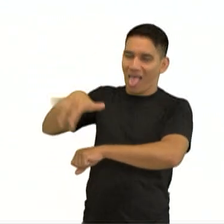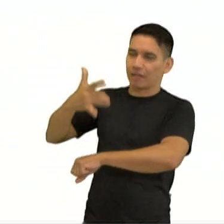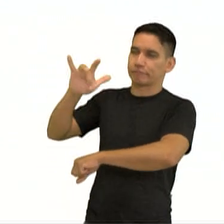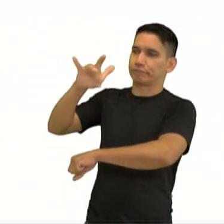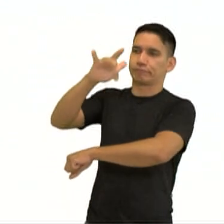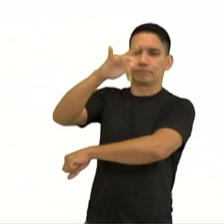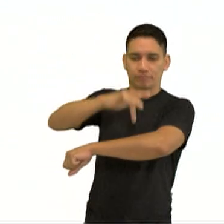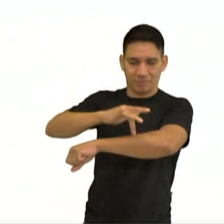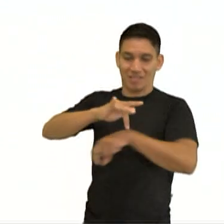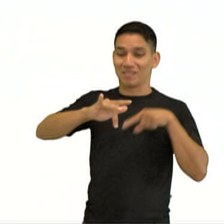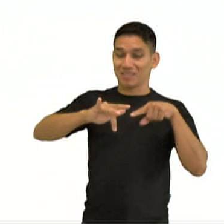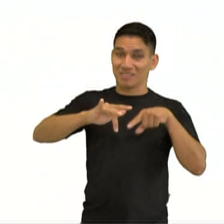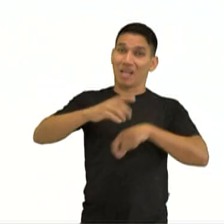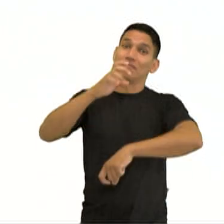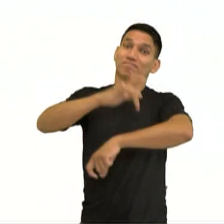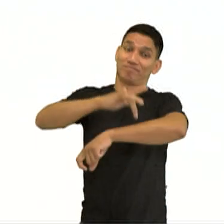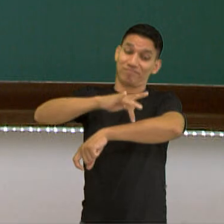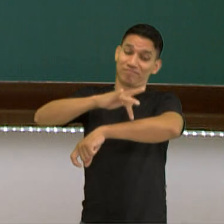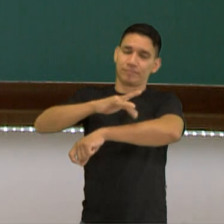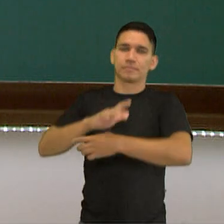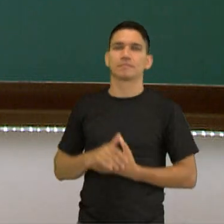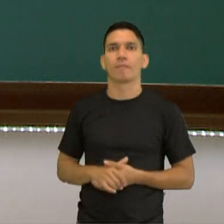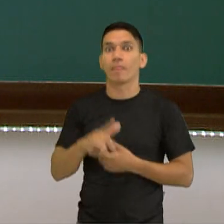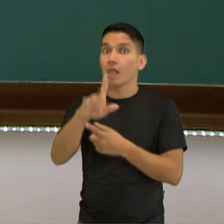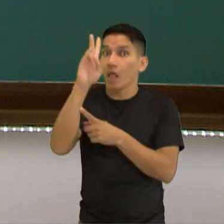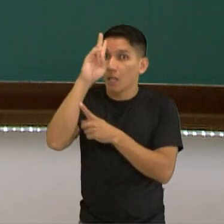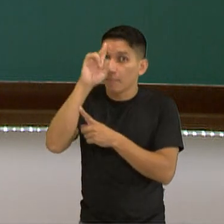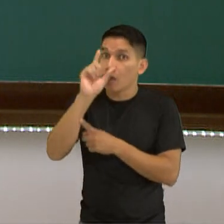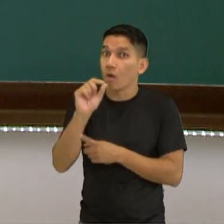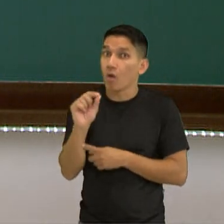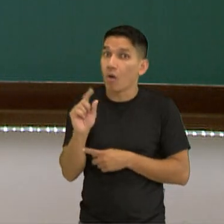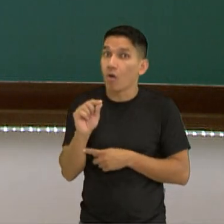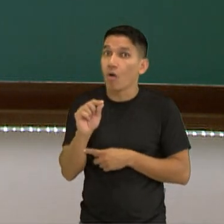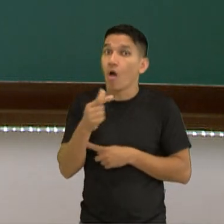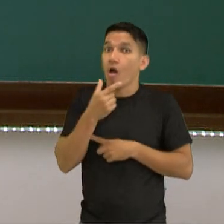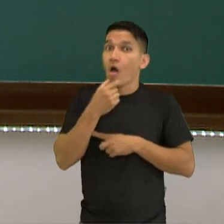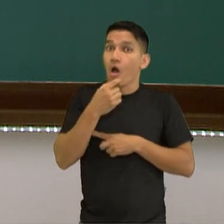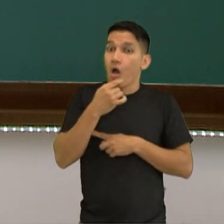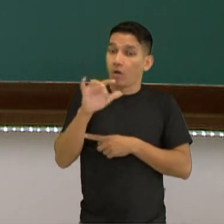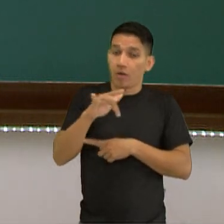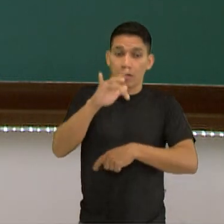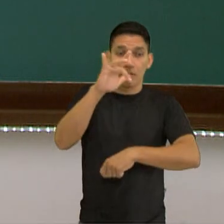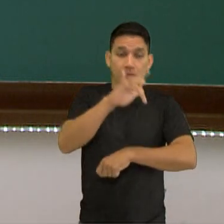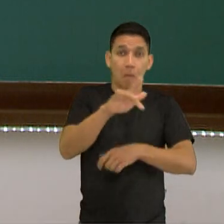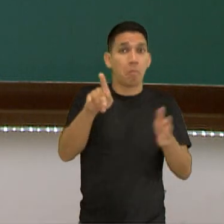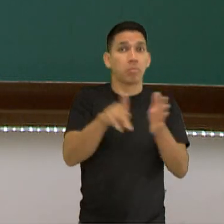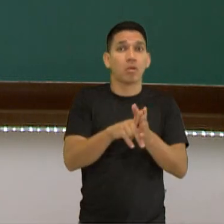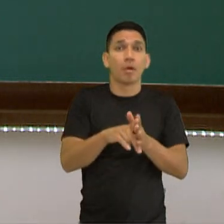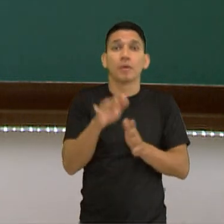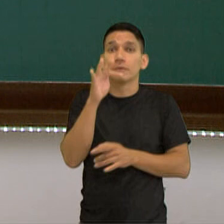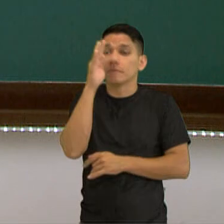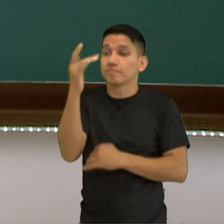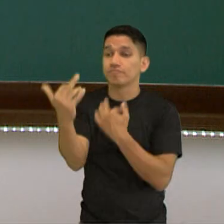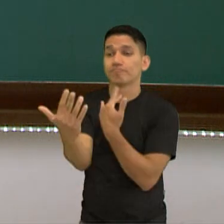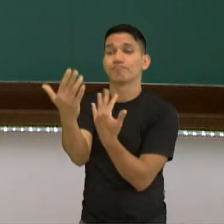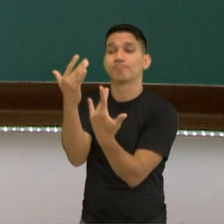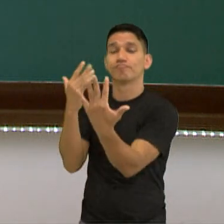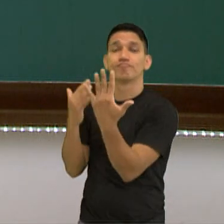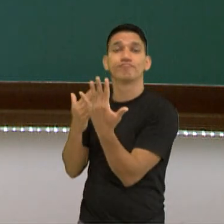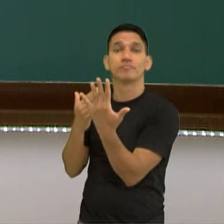fêmea nos pica. Lembrando que o macho é herbívoro, ele se alimenta das seivas das plantas. A